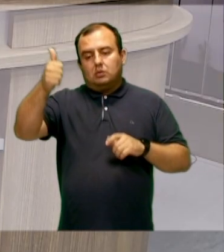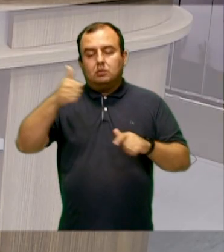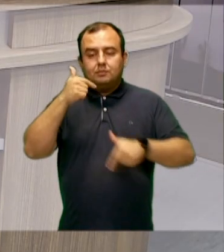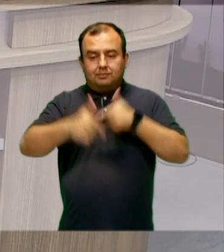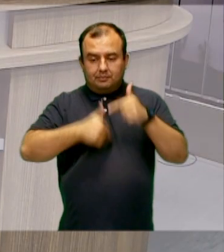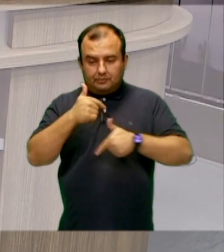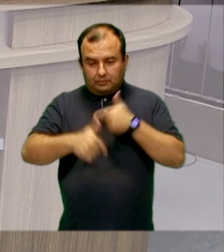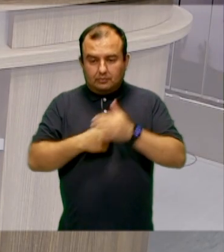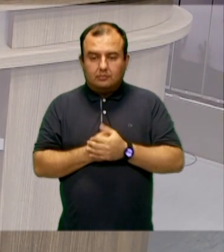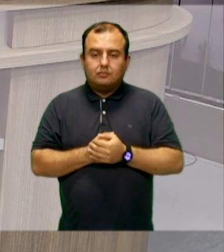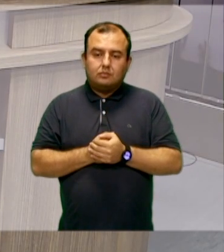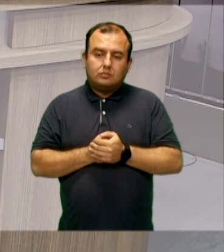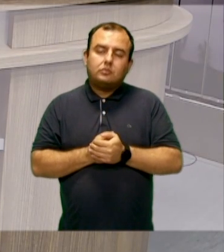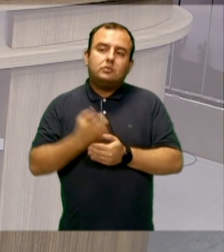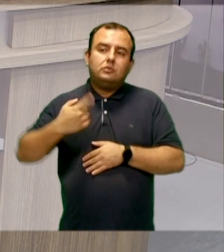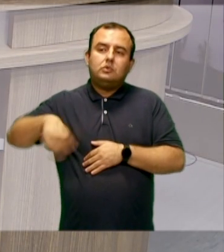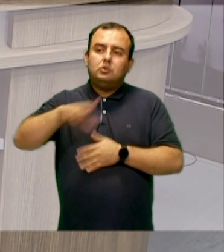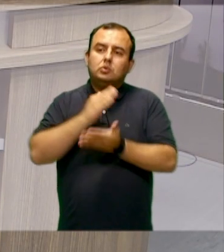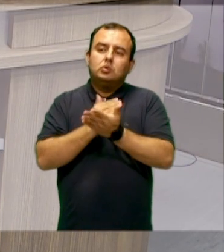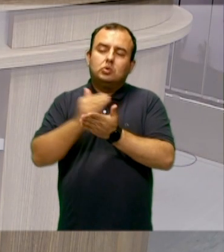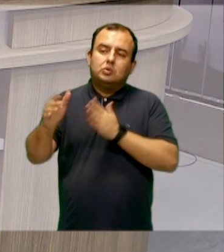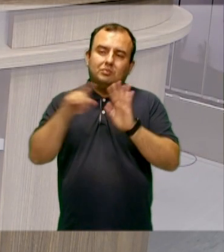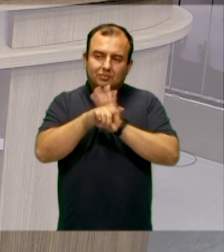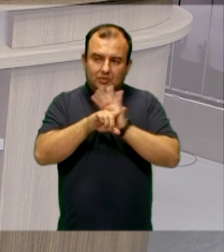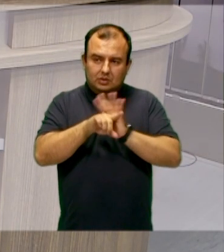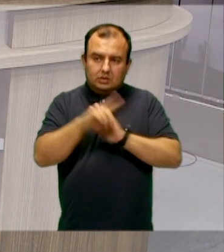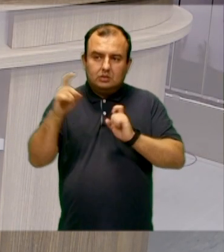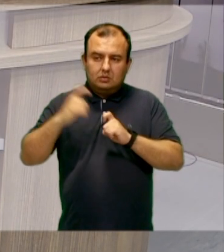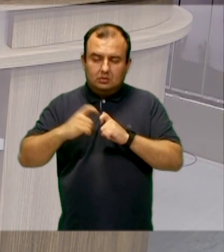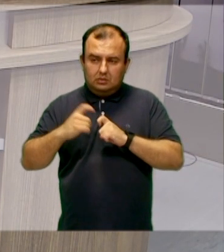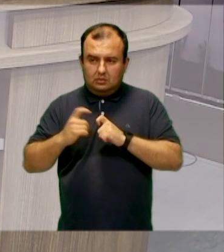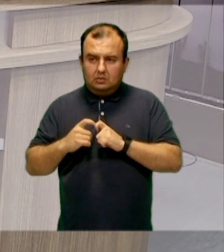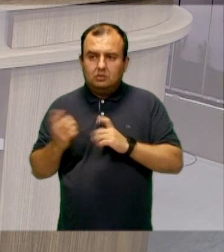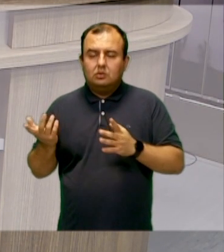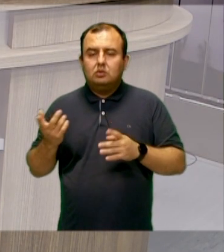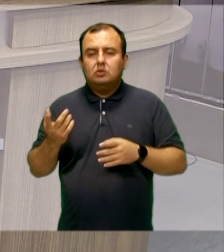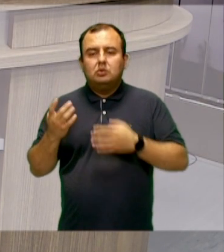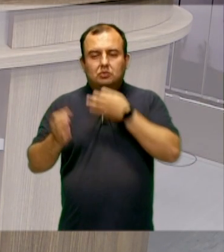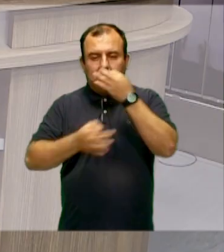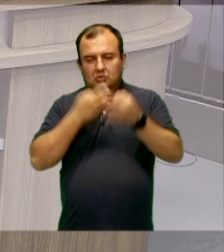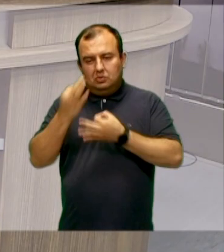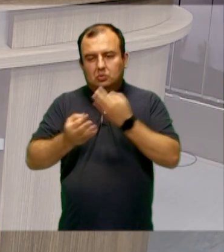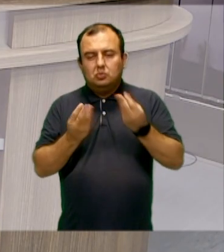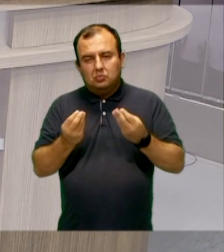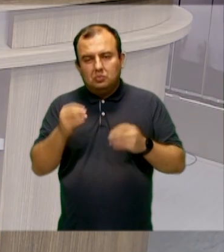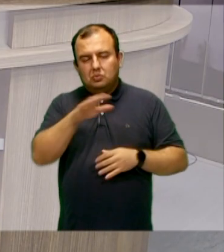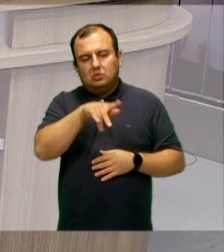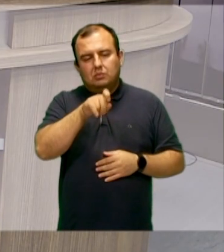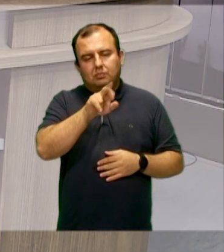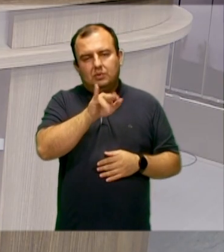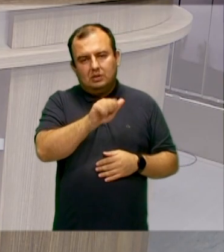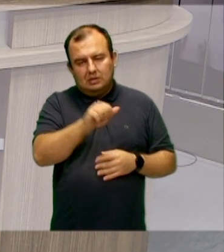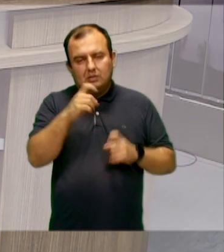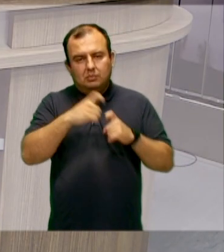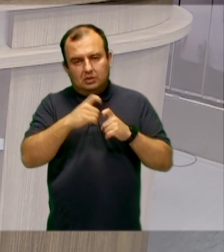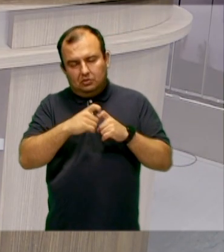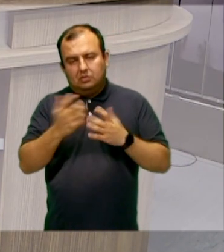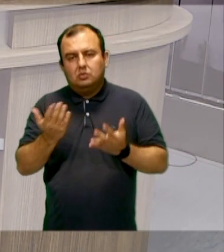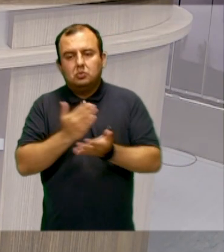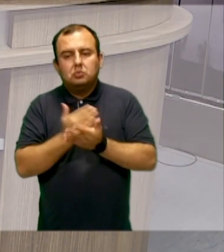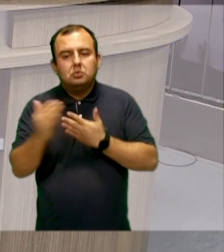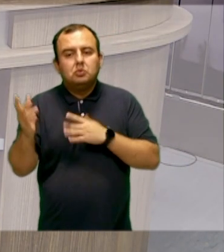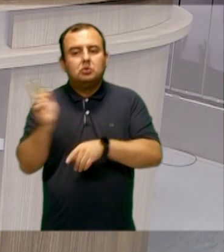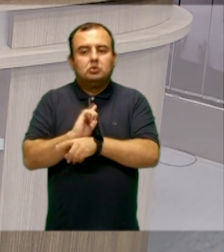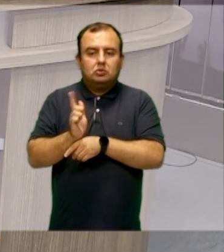A gente, quando iniciamos a perícia médica, foi um setor assim muito criticado, sabe? Quando a gente iniciou a